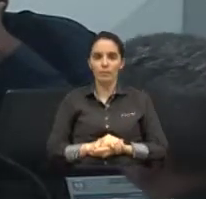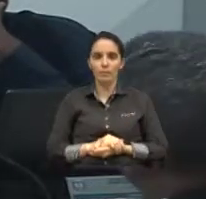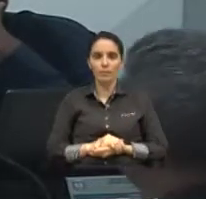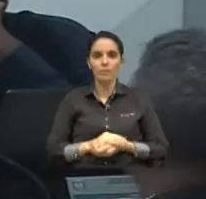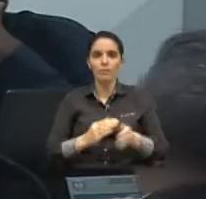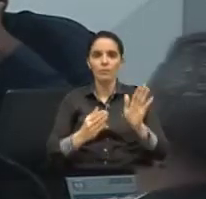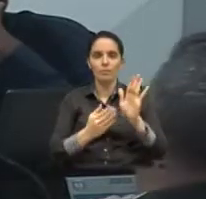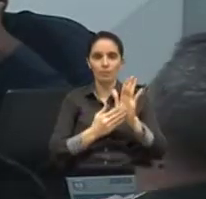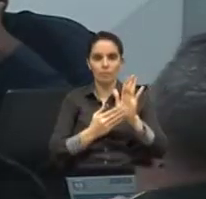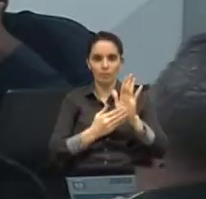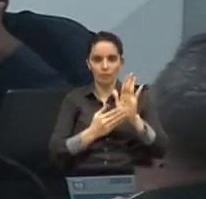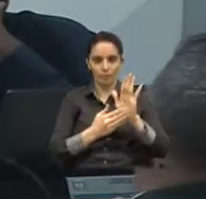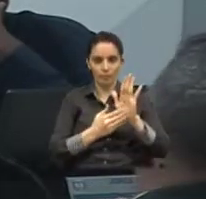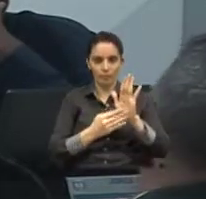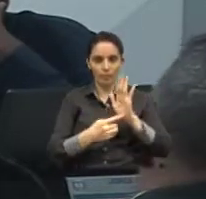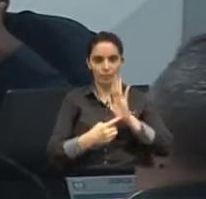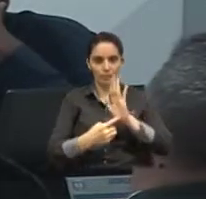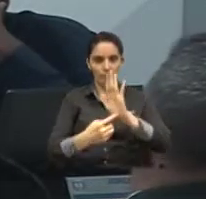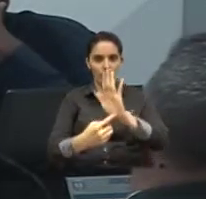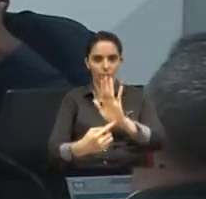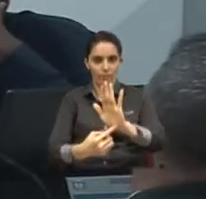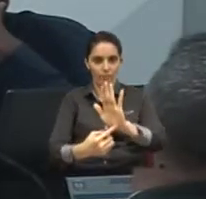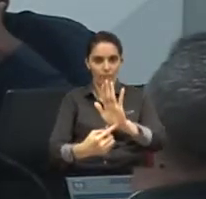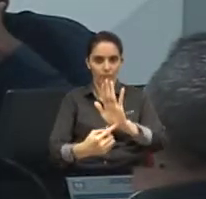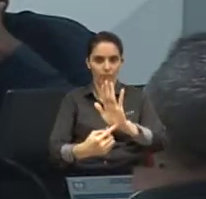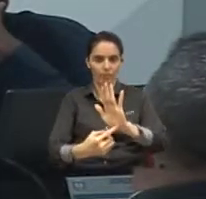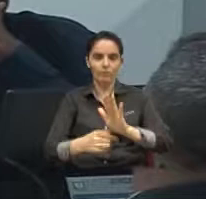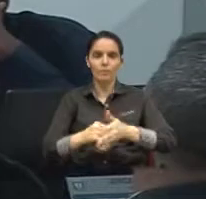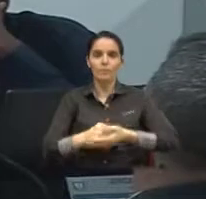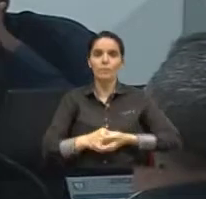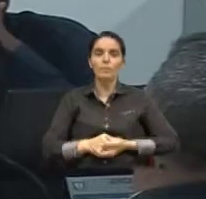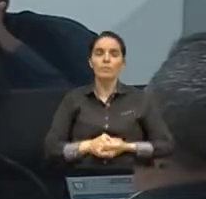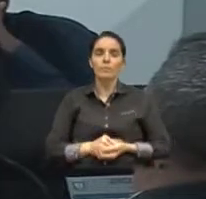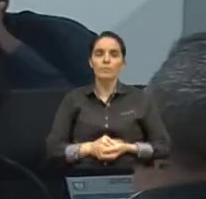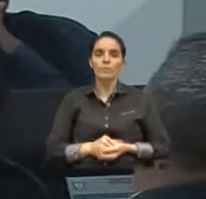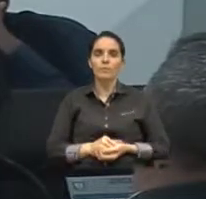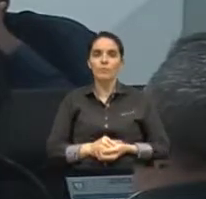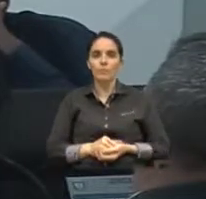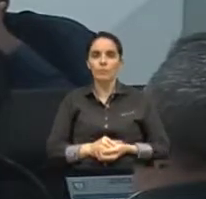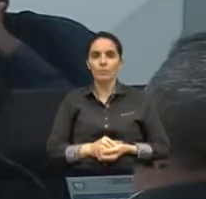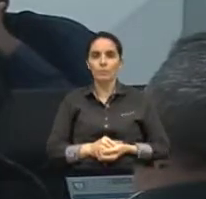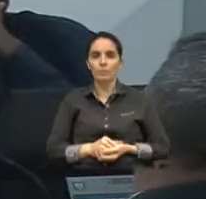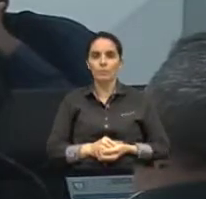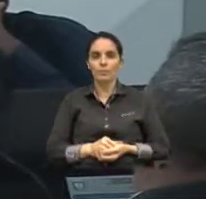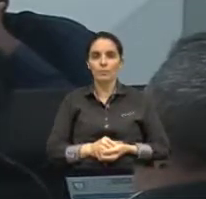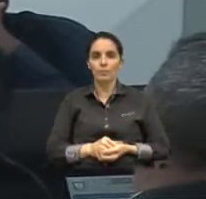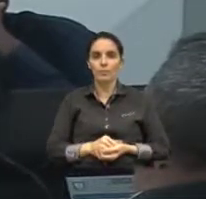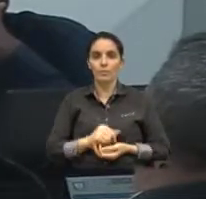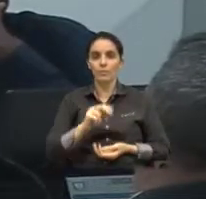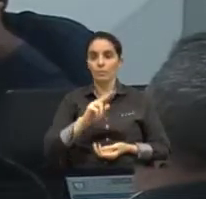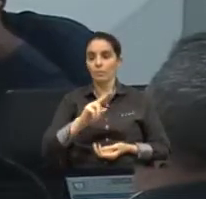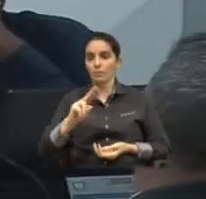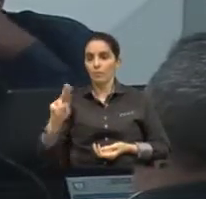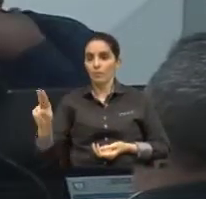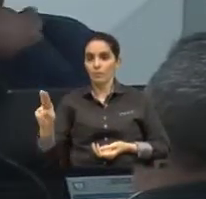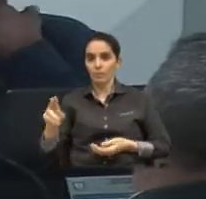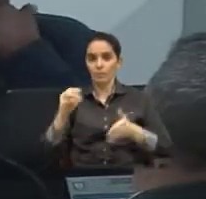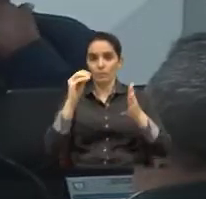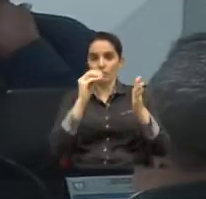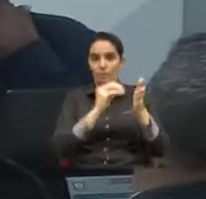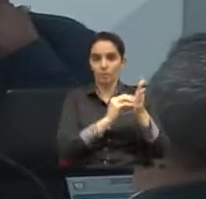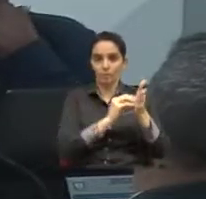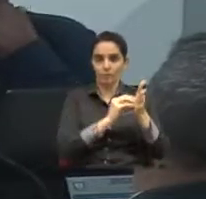propositura que eu venho homenagear um bravo homem aqui indicado, que hoje possui seu nome gravado no mural de heróis